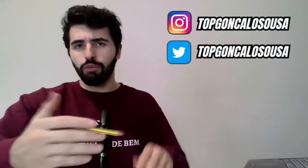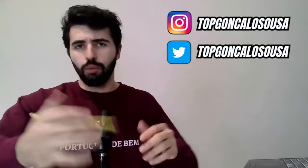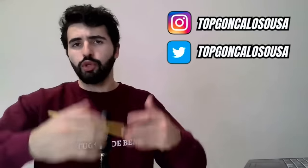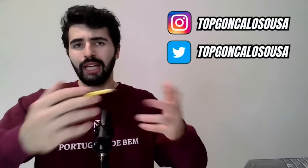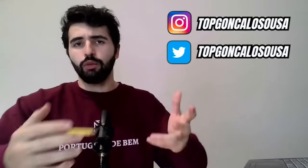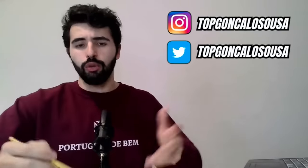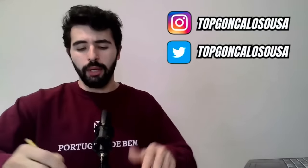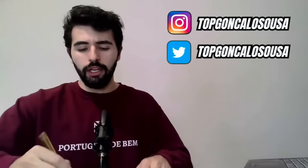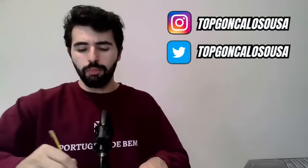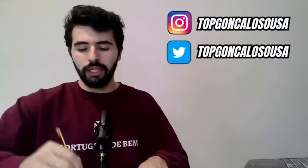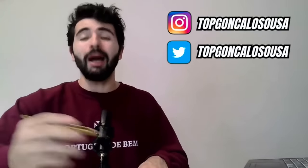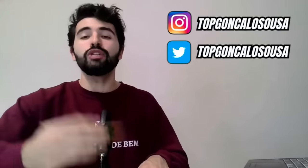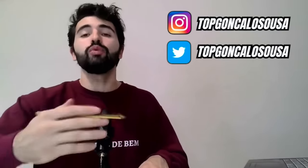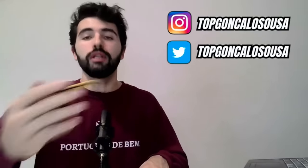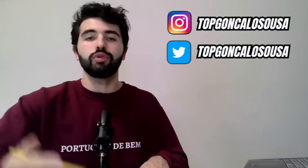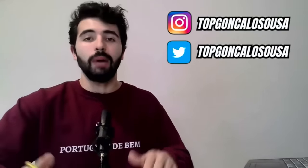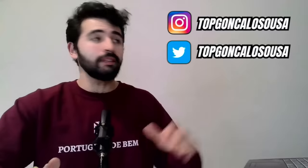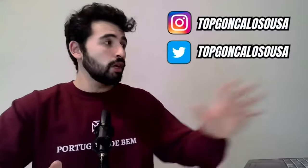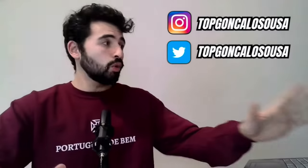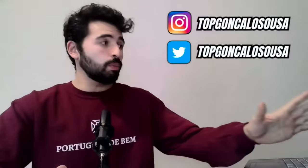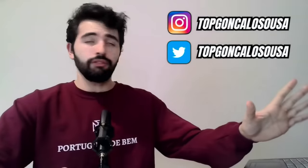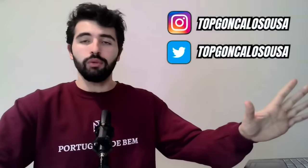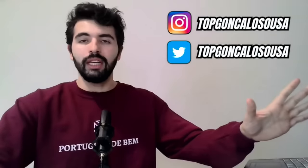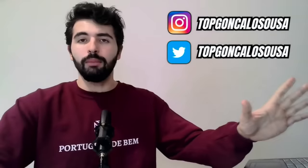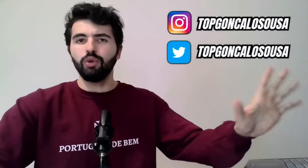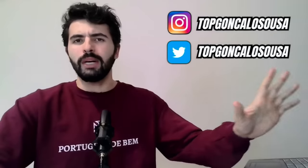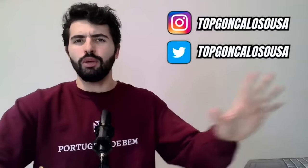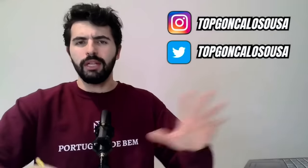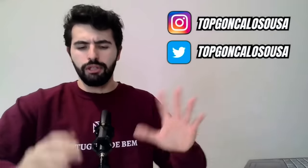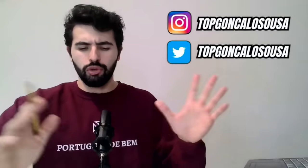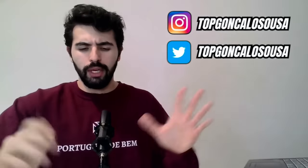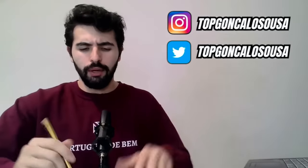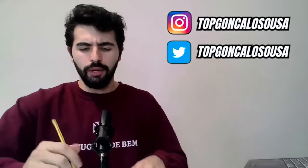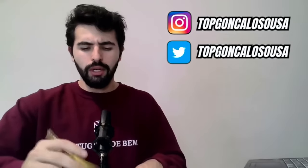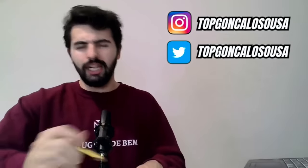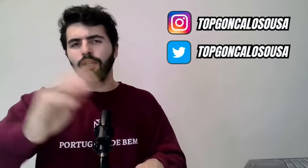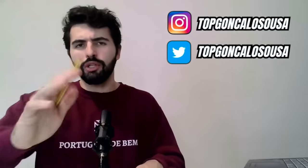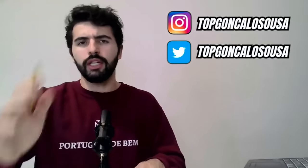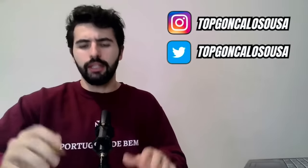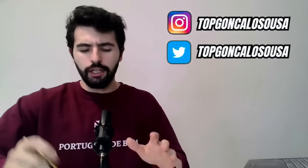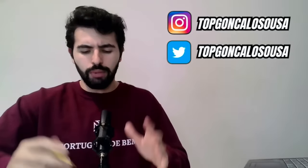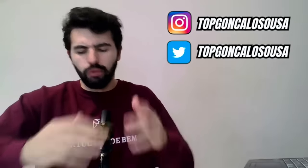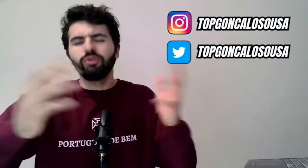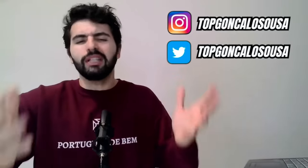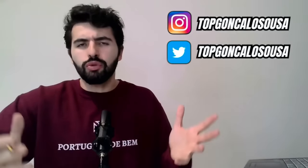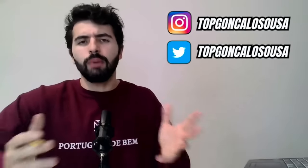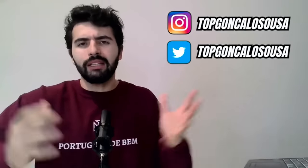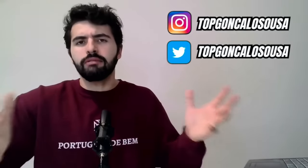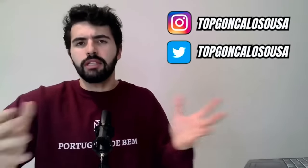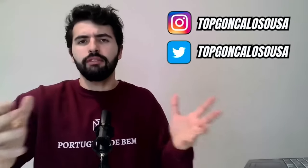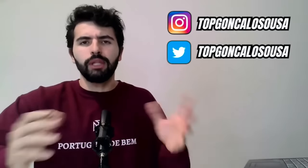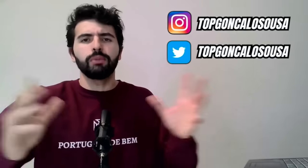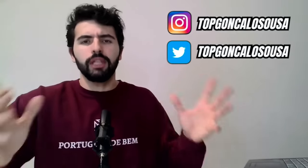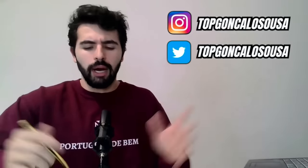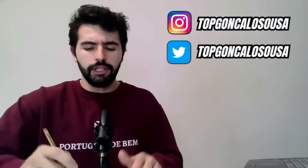debatermos sobre o estado atual do país portanto mais de 1/3 do debate o debate foram 30 minutos mais ou menos não estou em erro 32 33 portanto um terço do debate